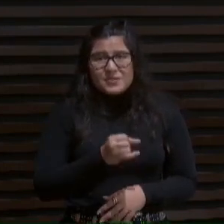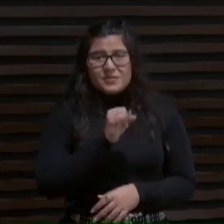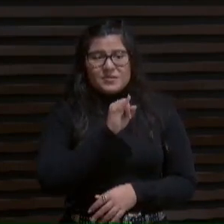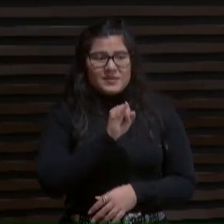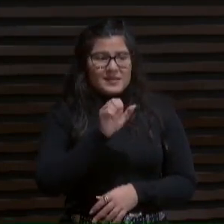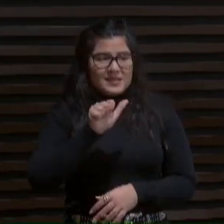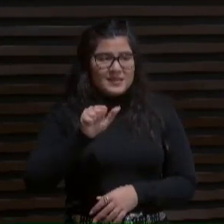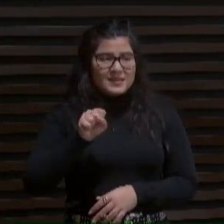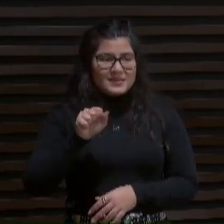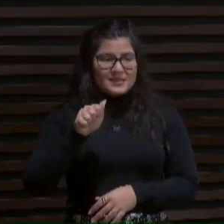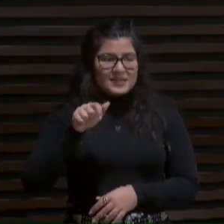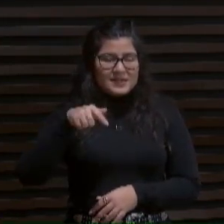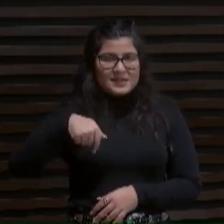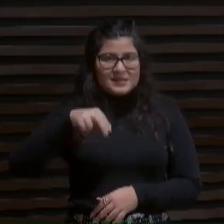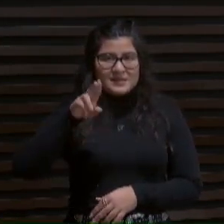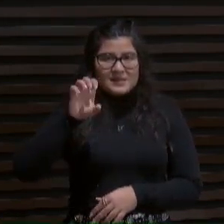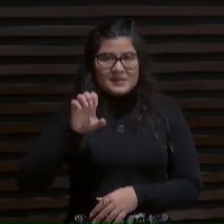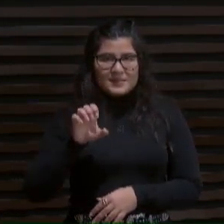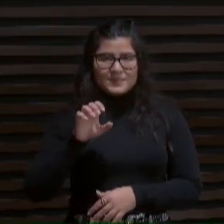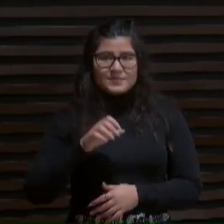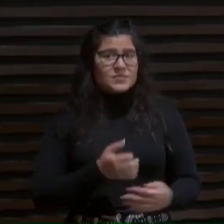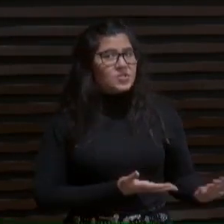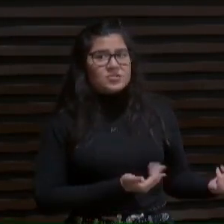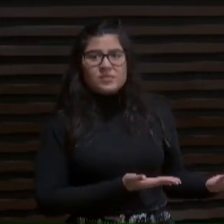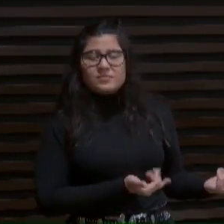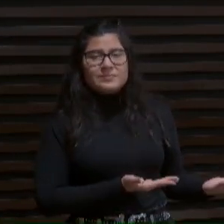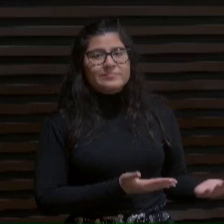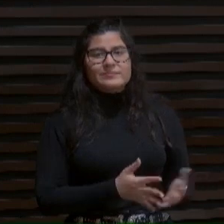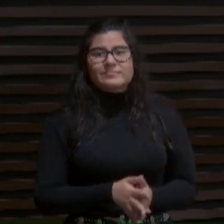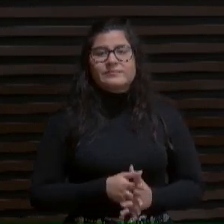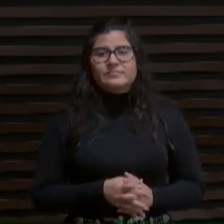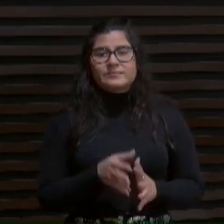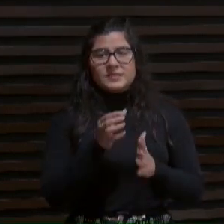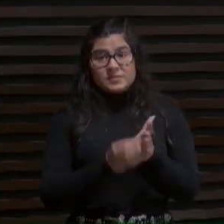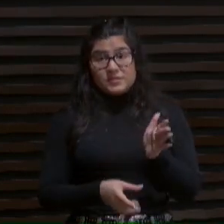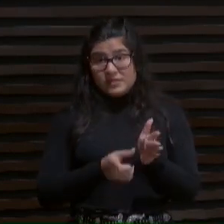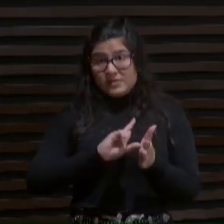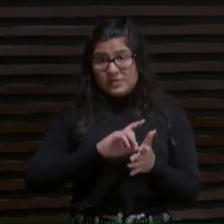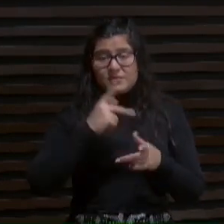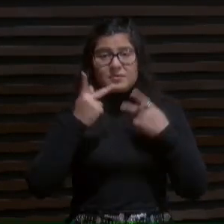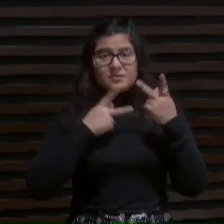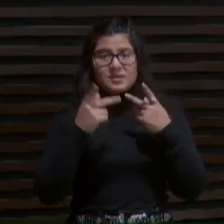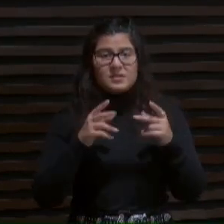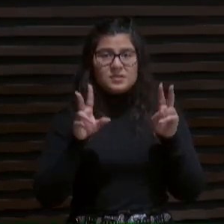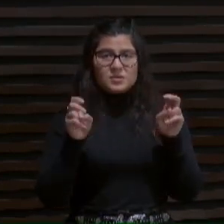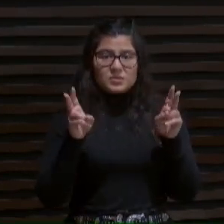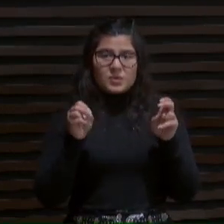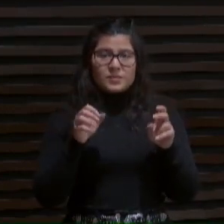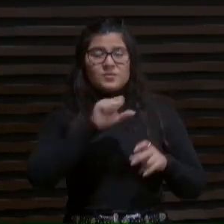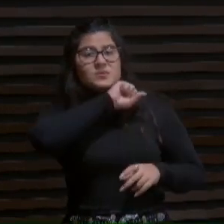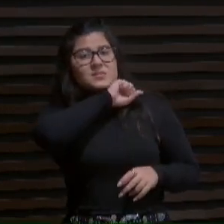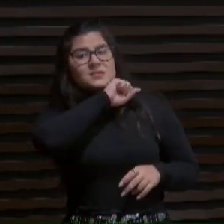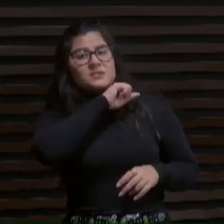era um adolescente. O capítulo anterior, o 22, é o capítulo que nos fala a respeito do sacrifício de Isaac,